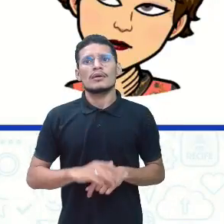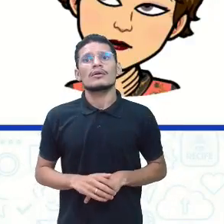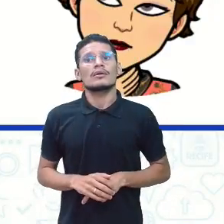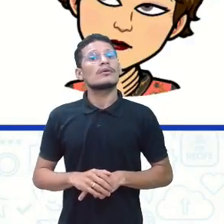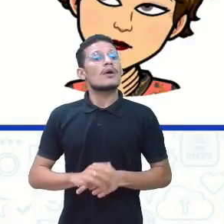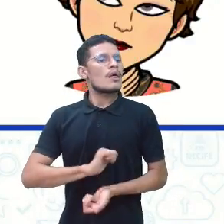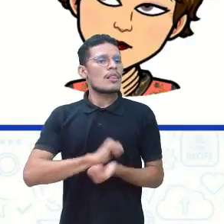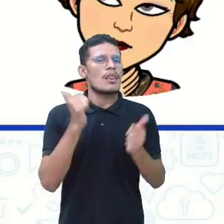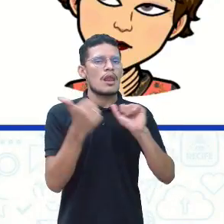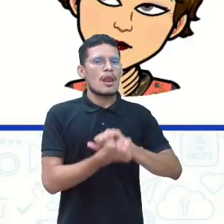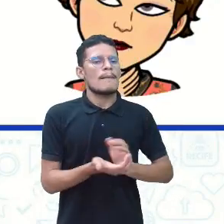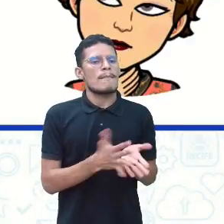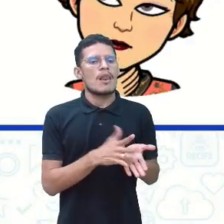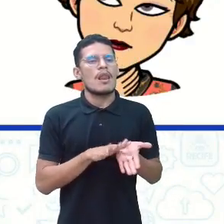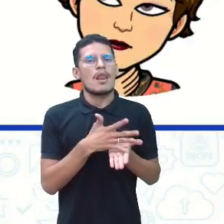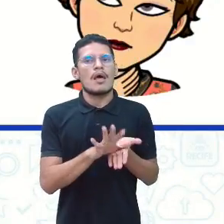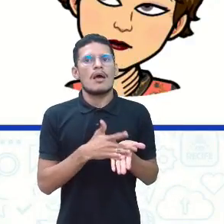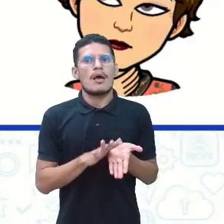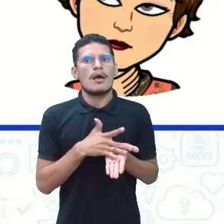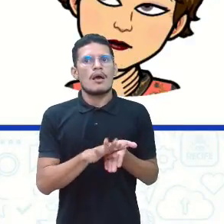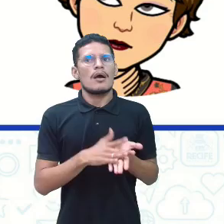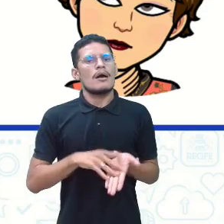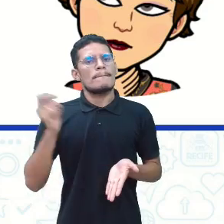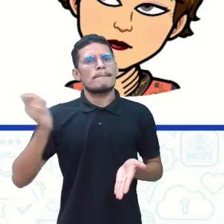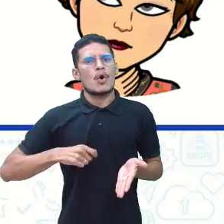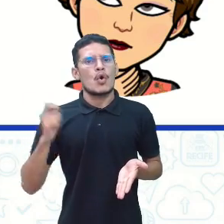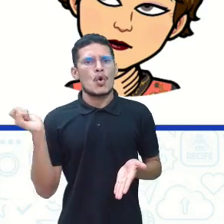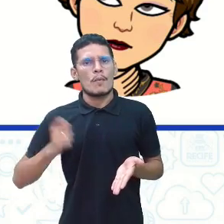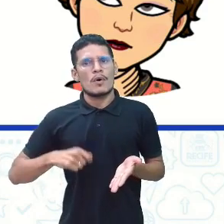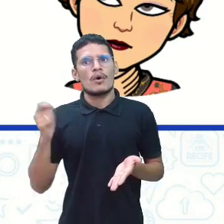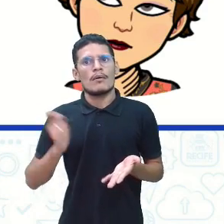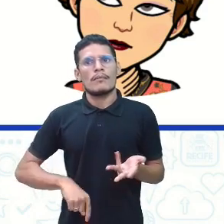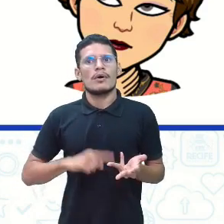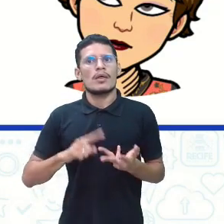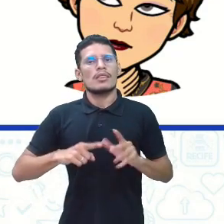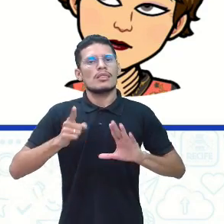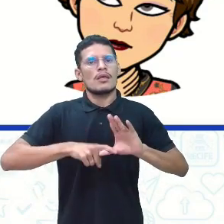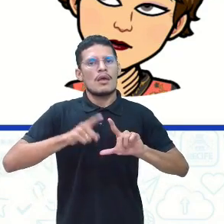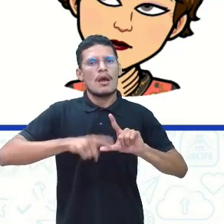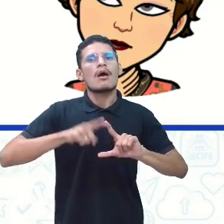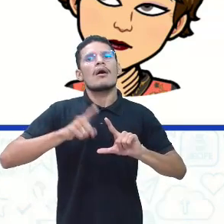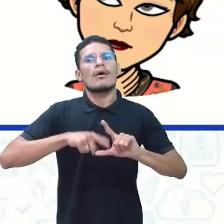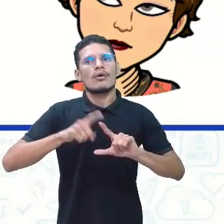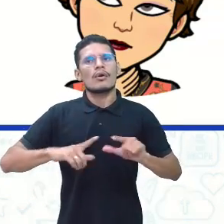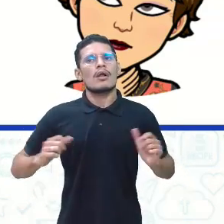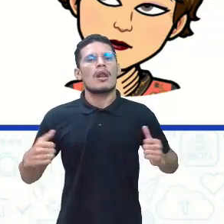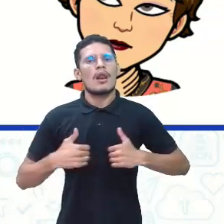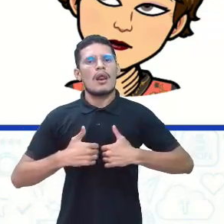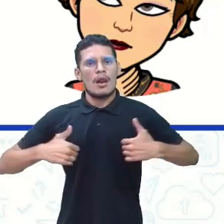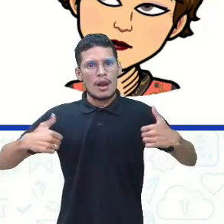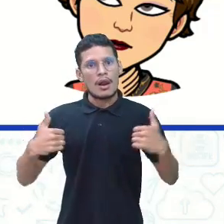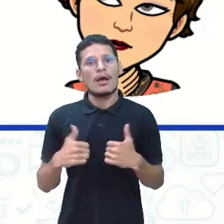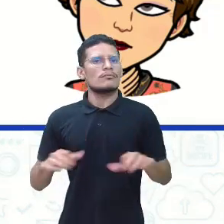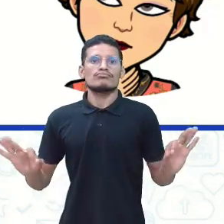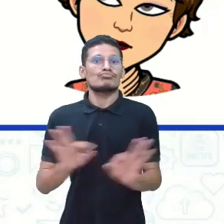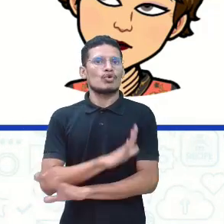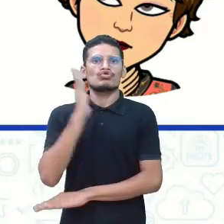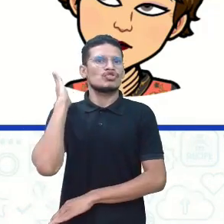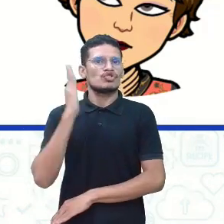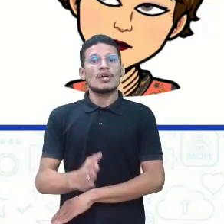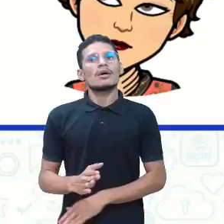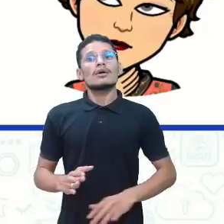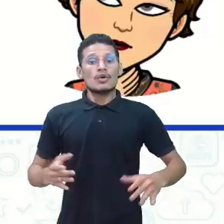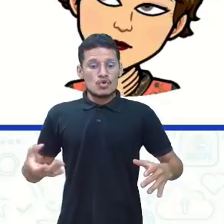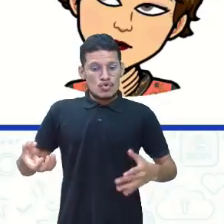Tacamos um pandeiro, uma zabumba, um triângulo, um acordeon e pronto. A coisa ficou